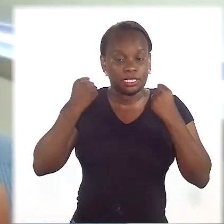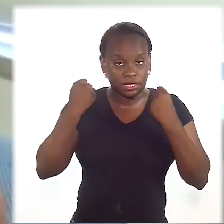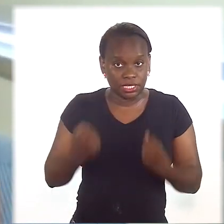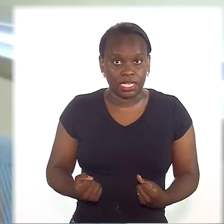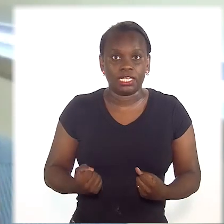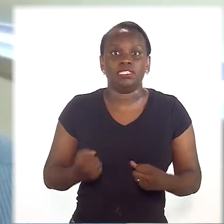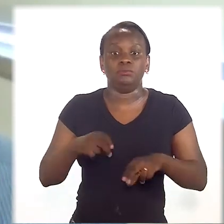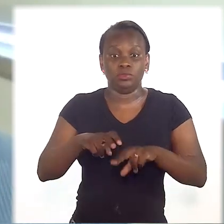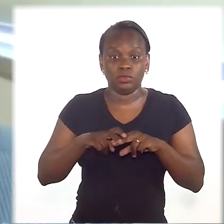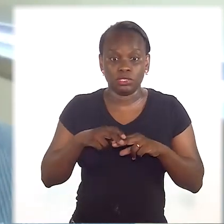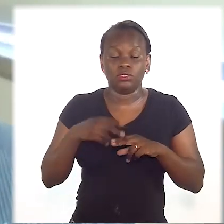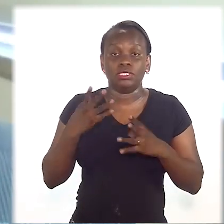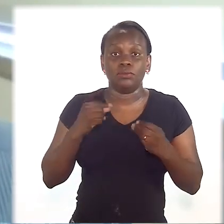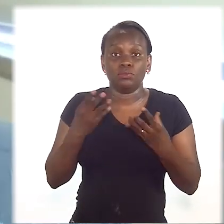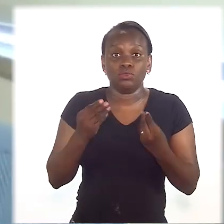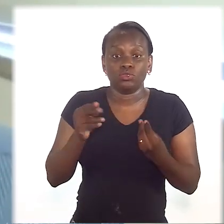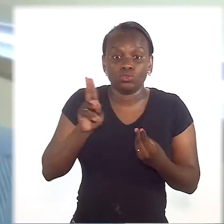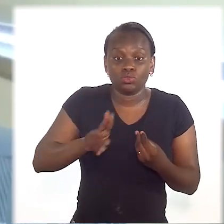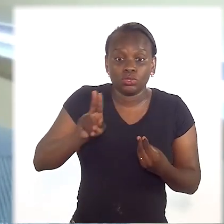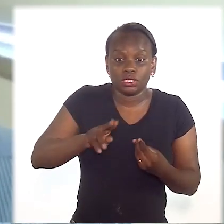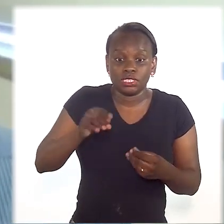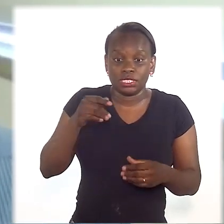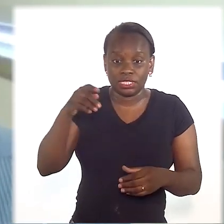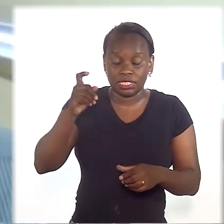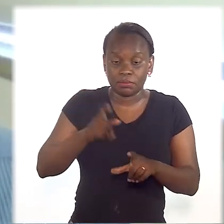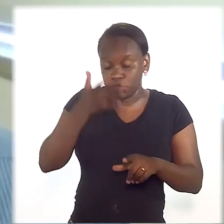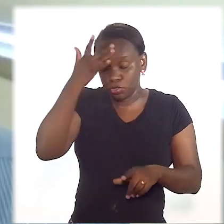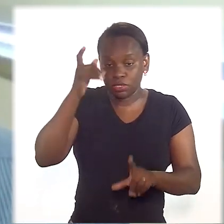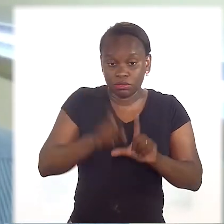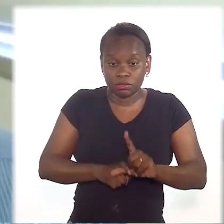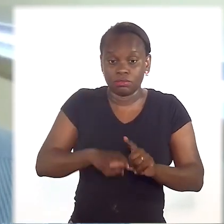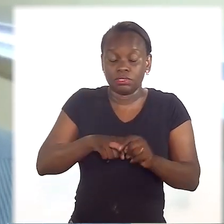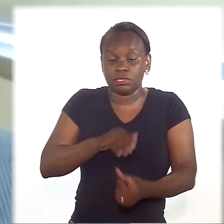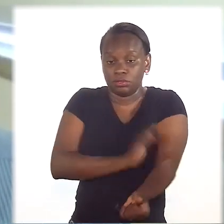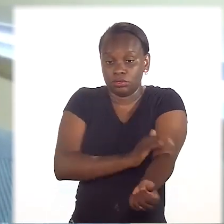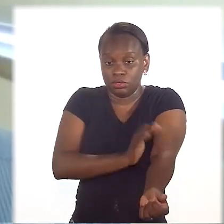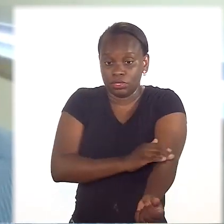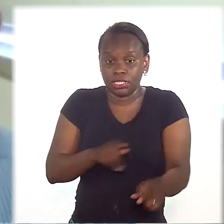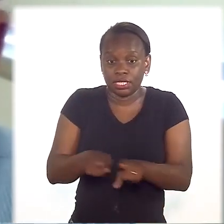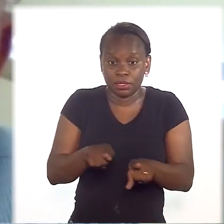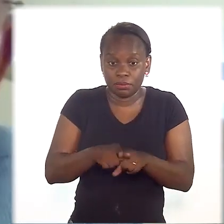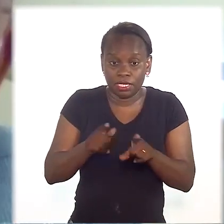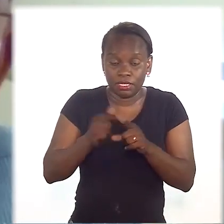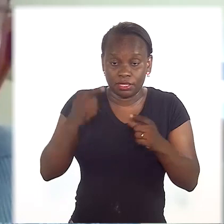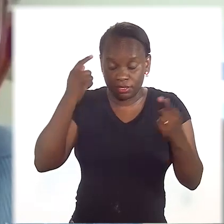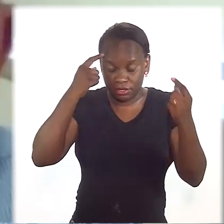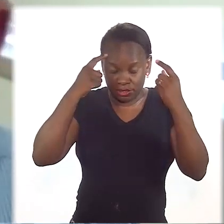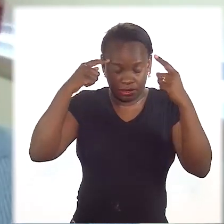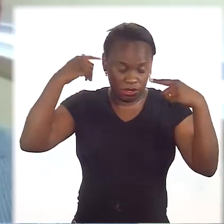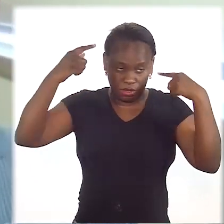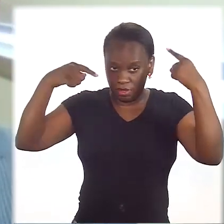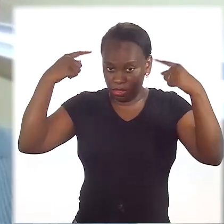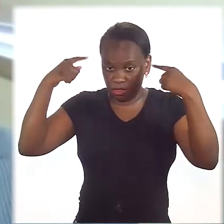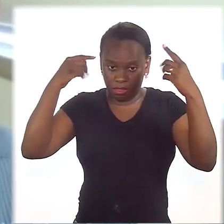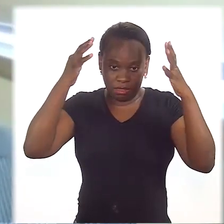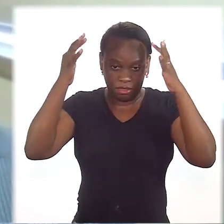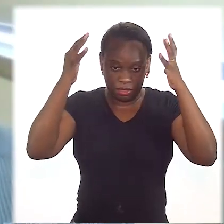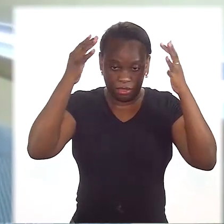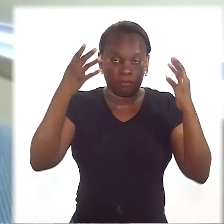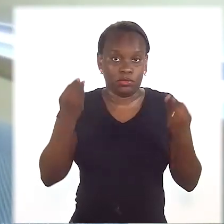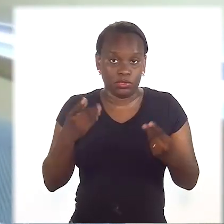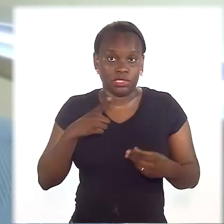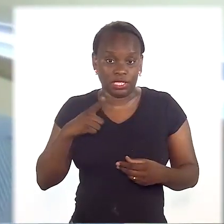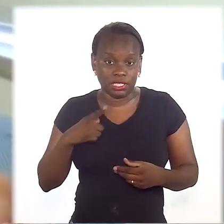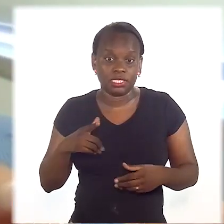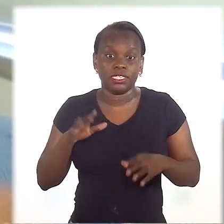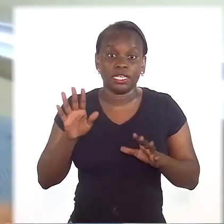pesada, dada a grande quantidade de teor dependógeno e da função psicotrópica que é essa substância,